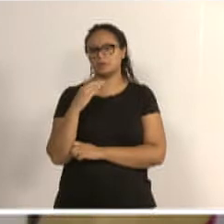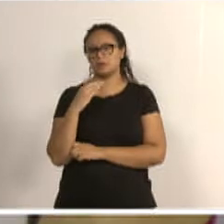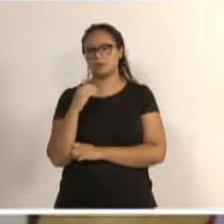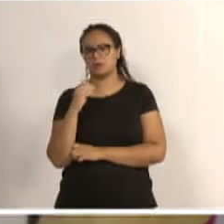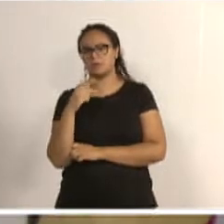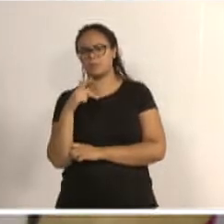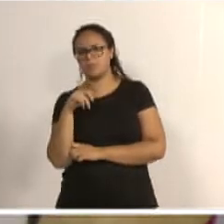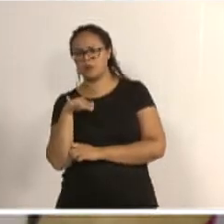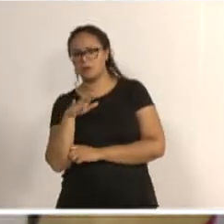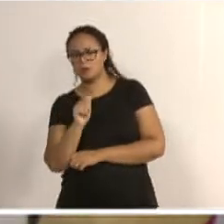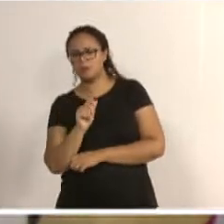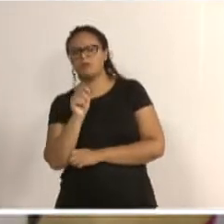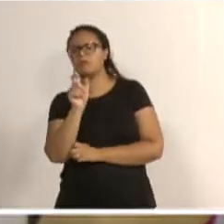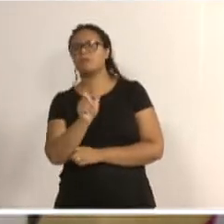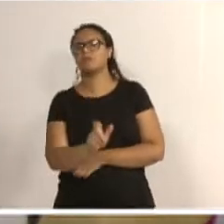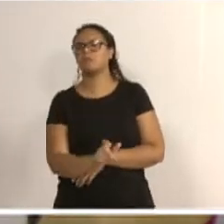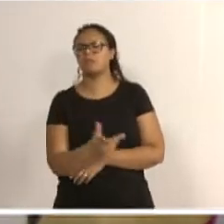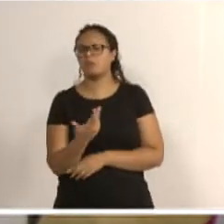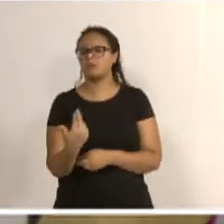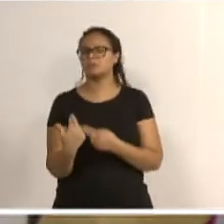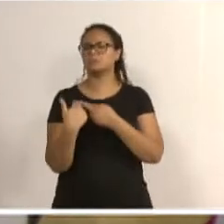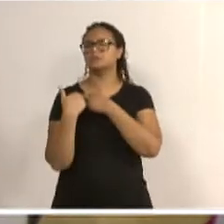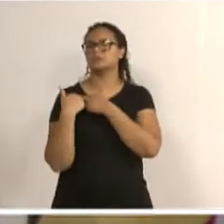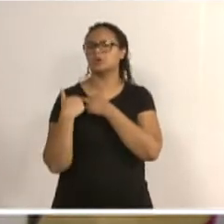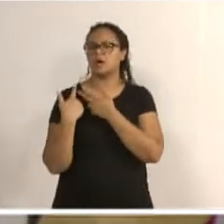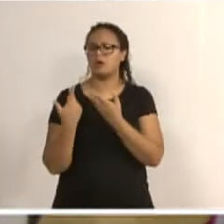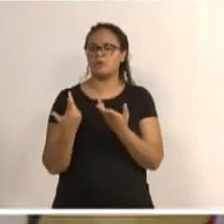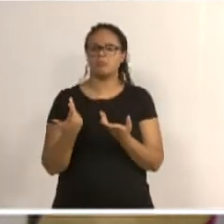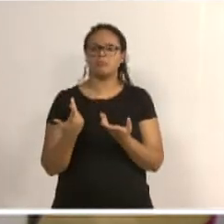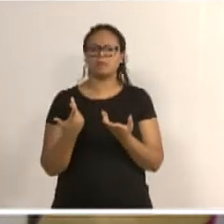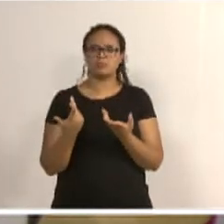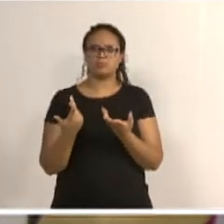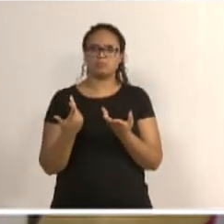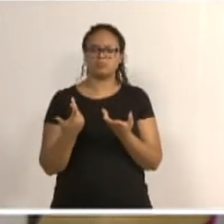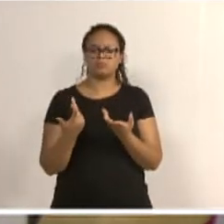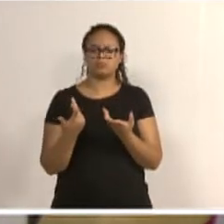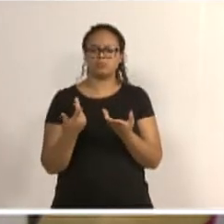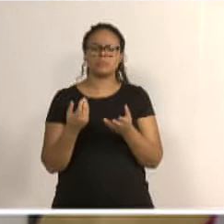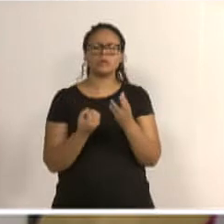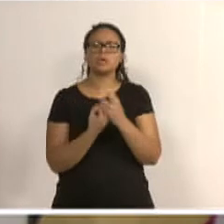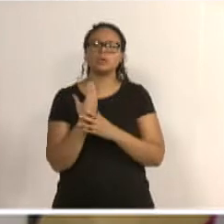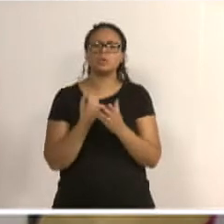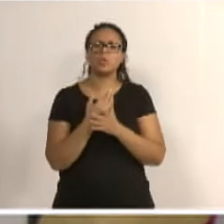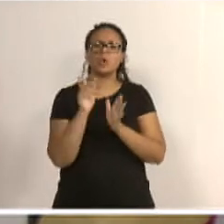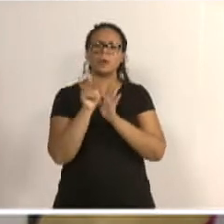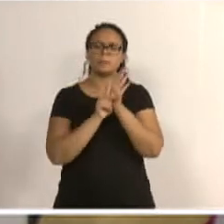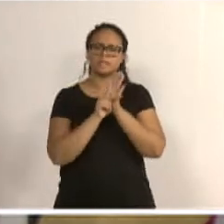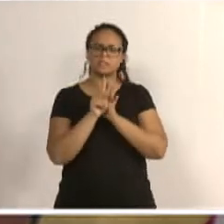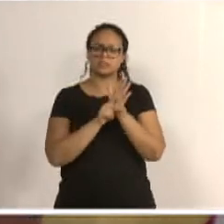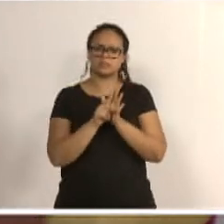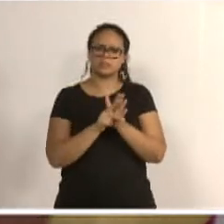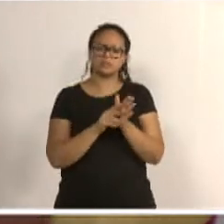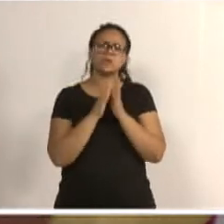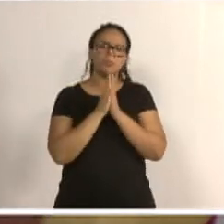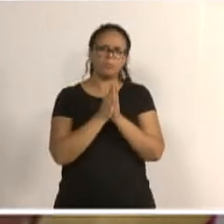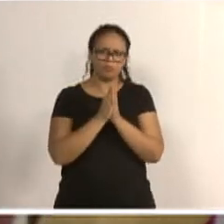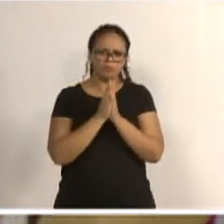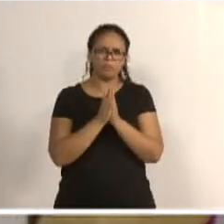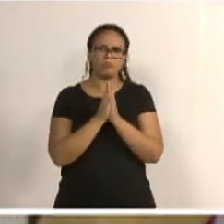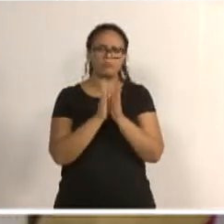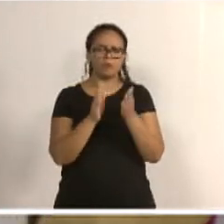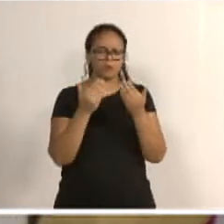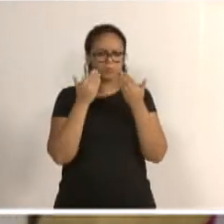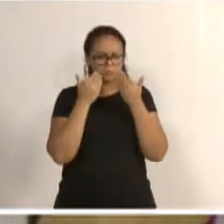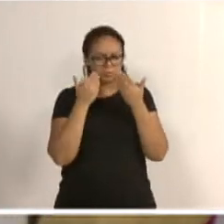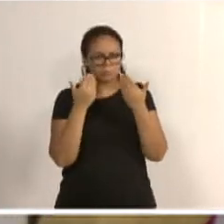presentes, tem vários sindicatos, vários partidos, qual foi o órgão que executou as pesquisas e gostaria que fosse apresentado aqui para